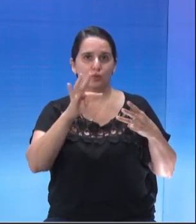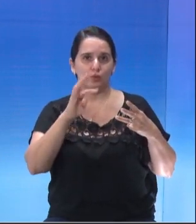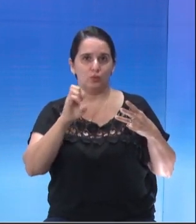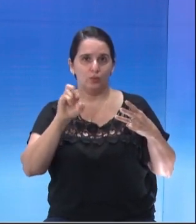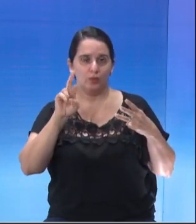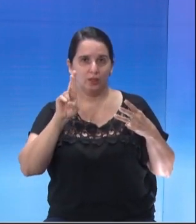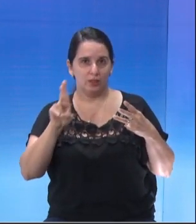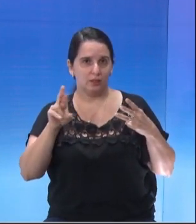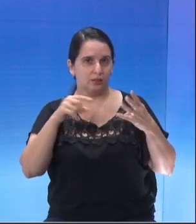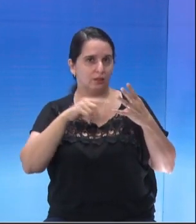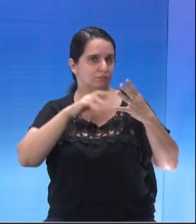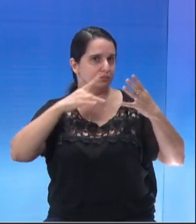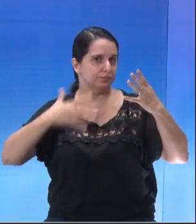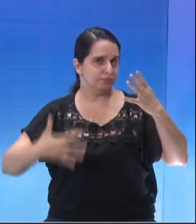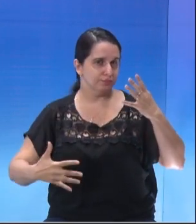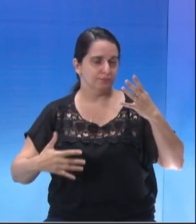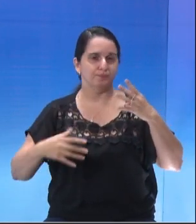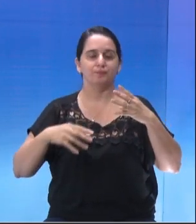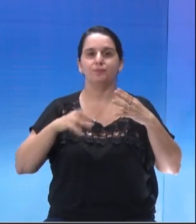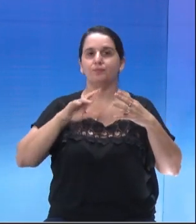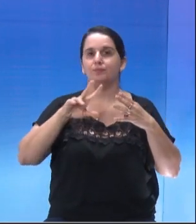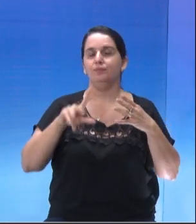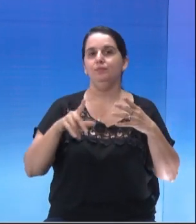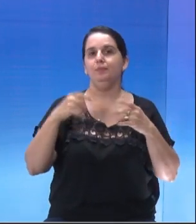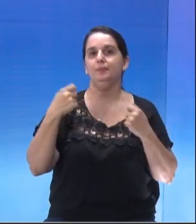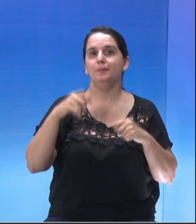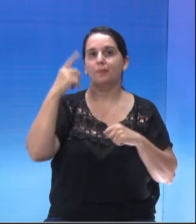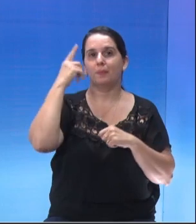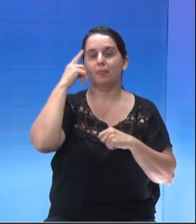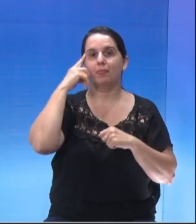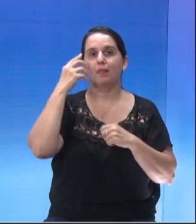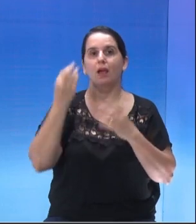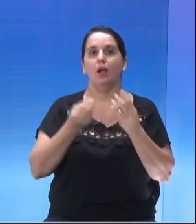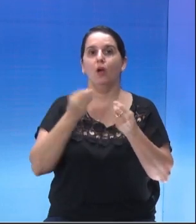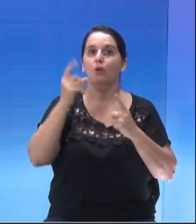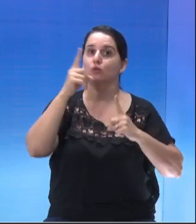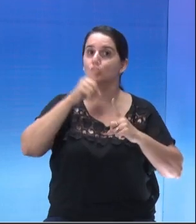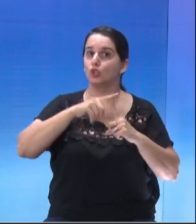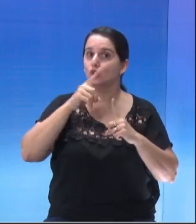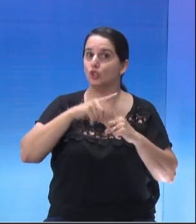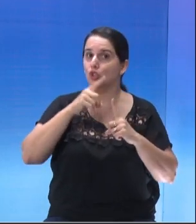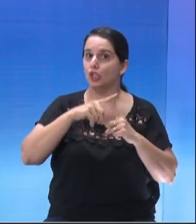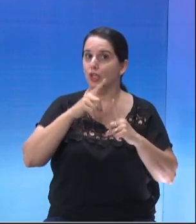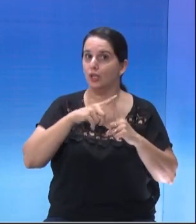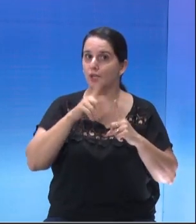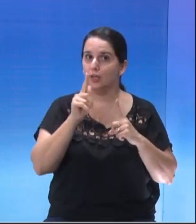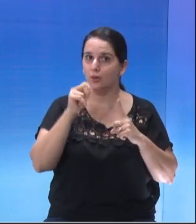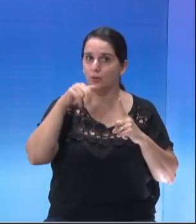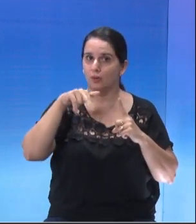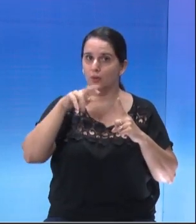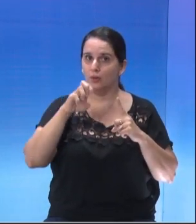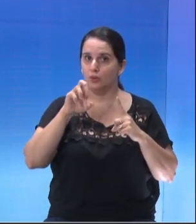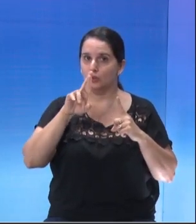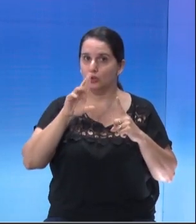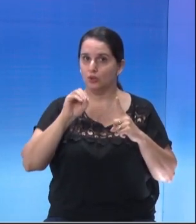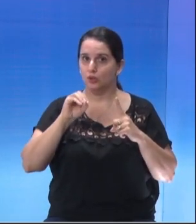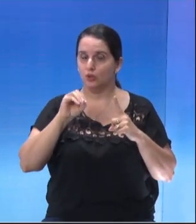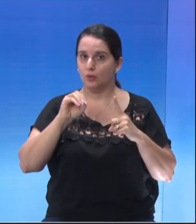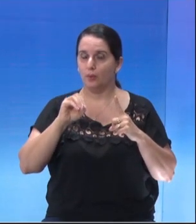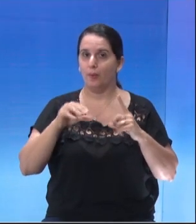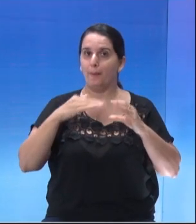agora, você tem que pensar agora nesse gênero mensagem. Né? Quanto ao gênero